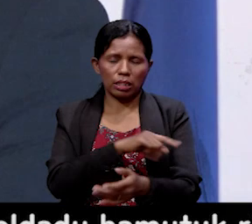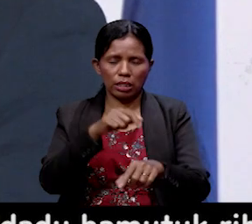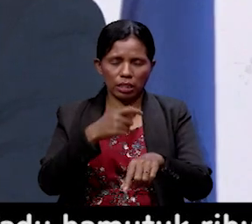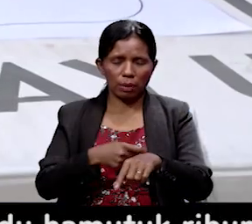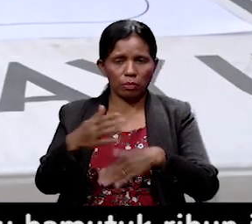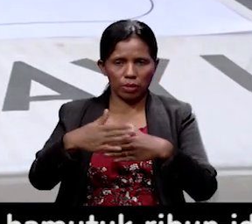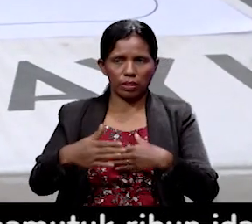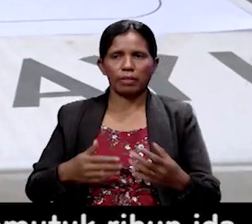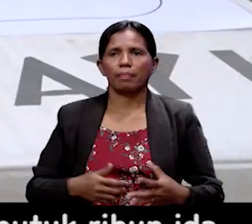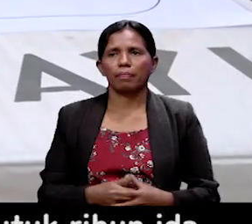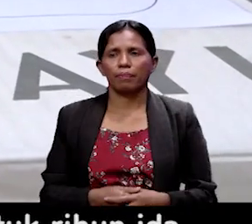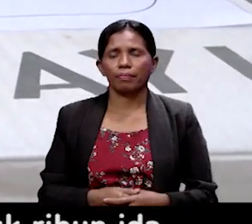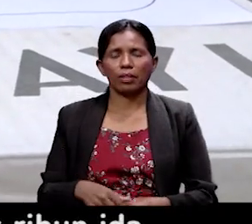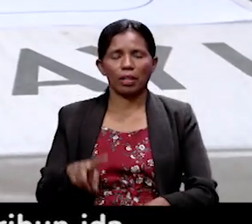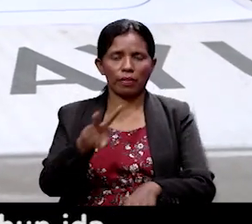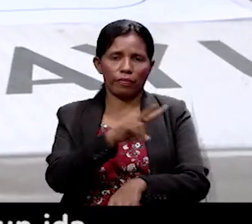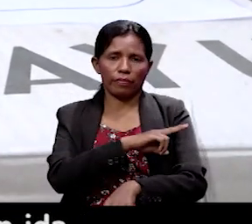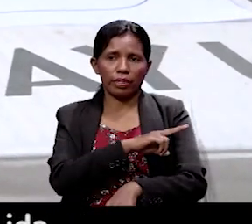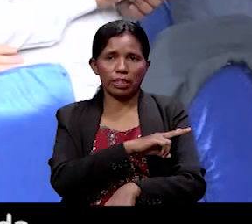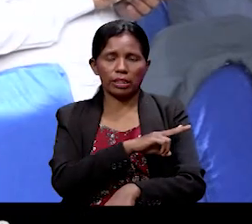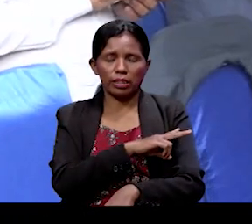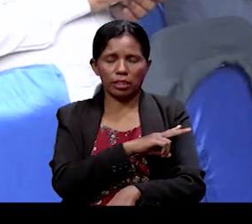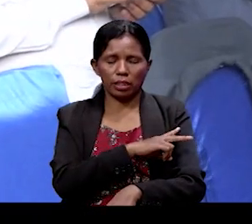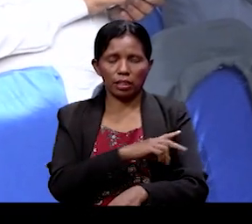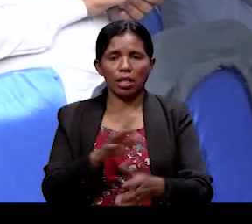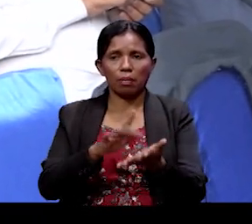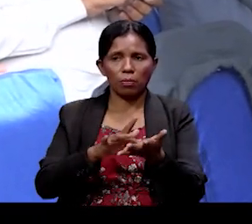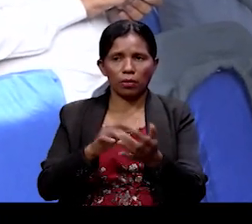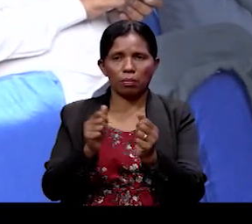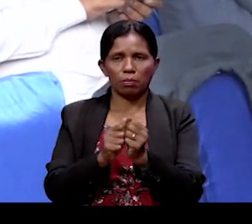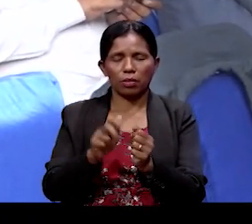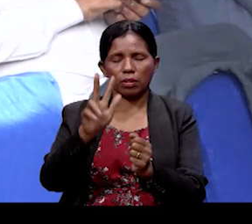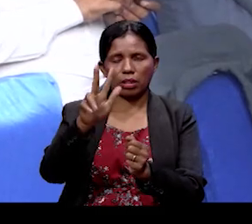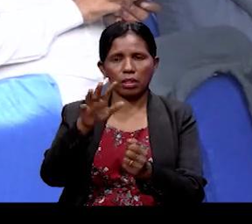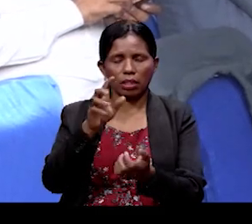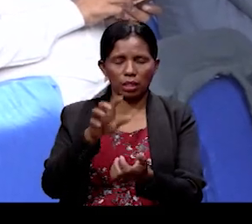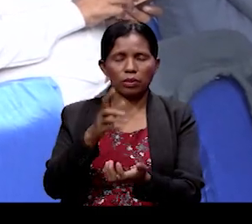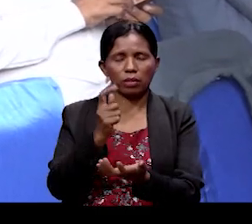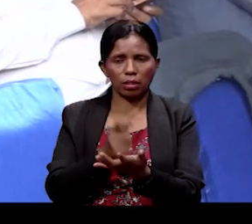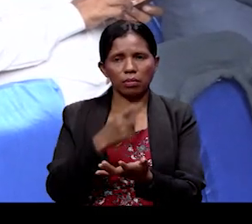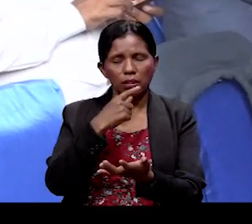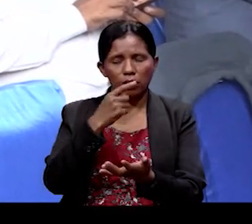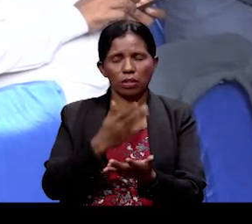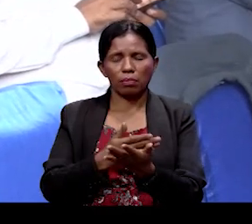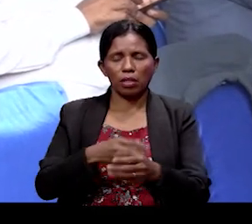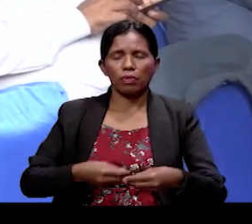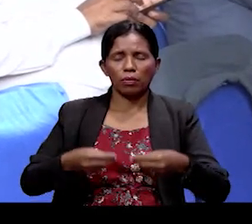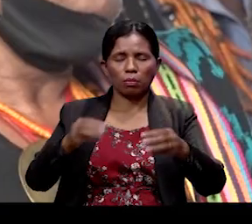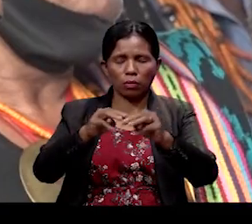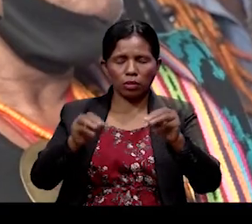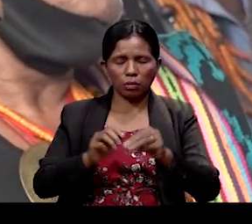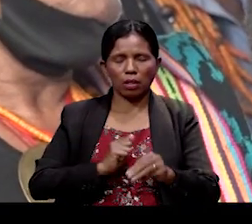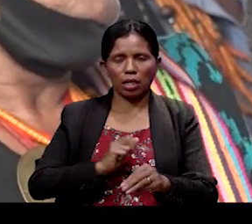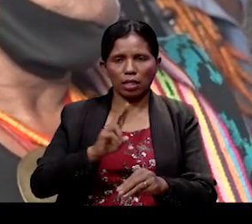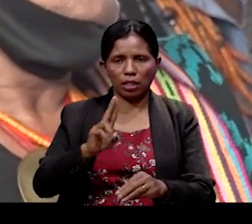lara. Vacina AstraZeneca 12 Rihun Atos Tolune se distribui 12 Rihun Ruanulu Resinen, ba município Ileu,